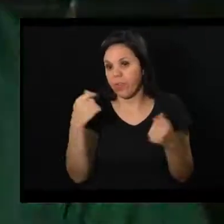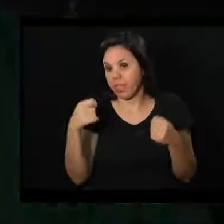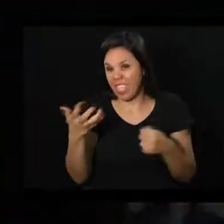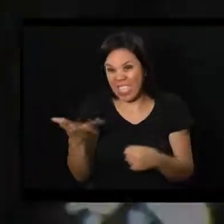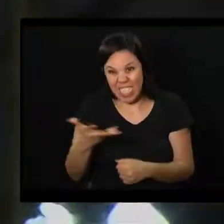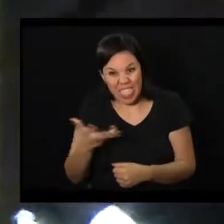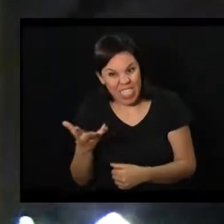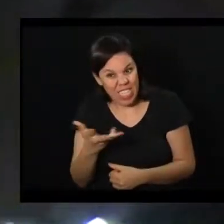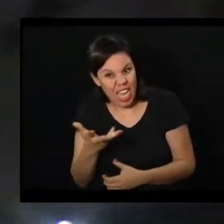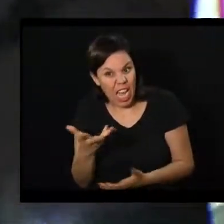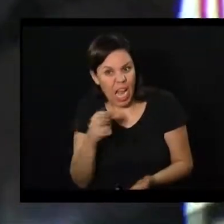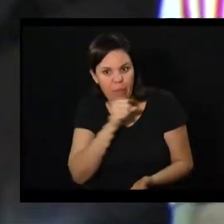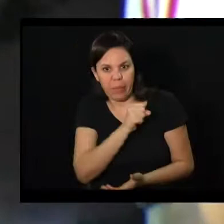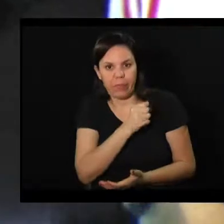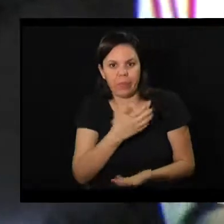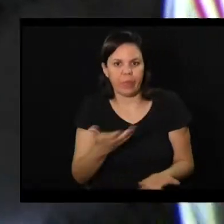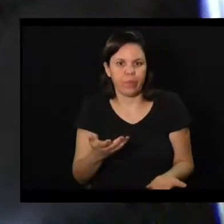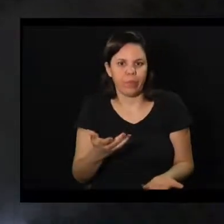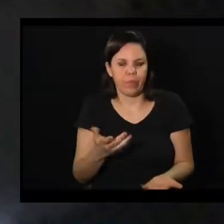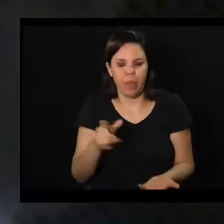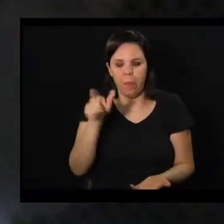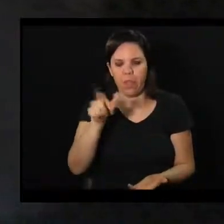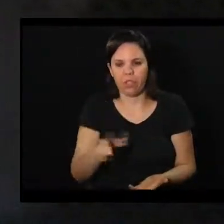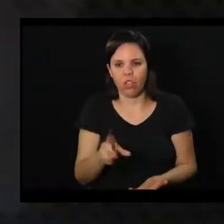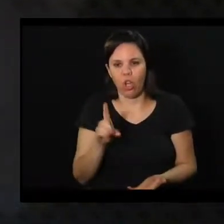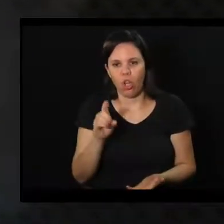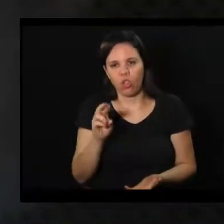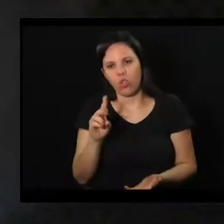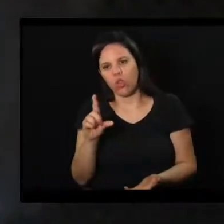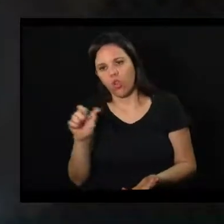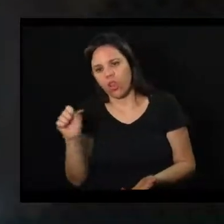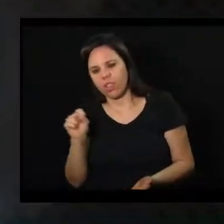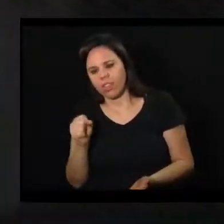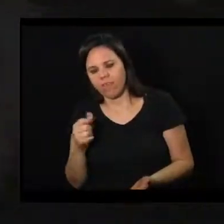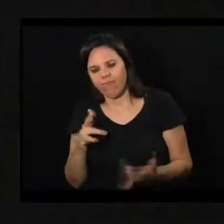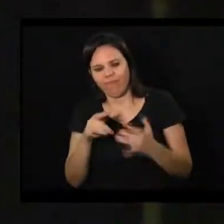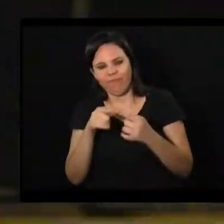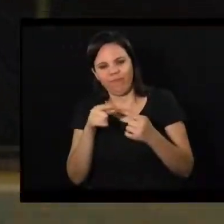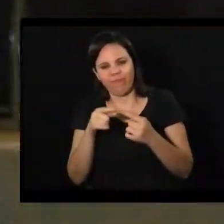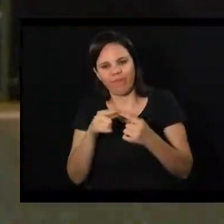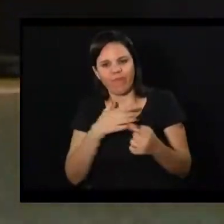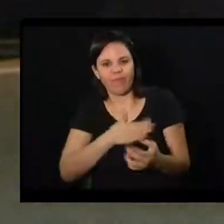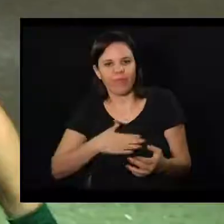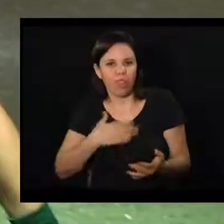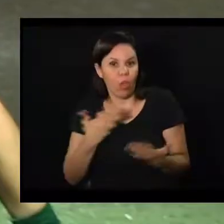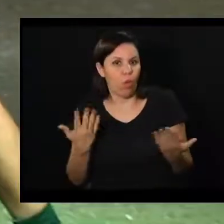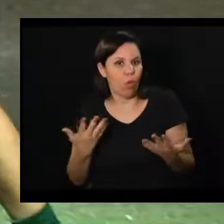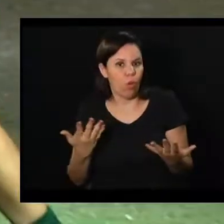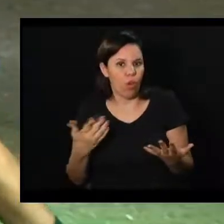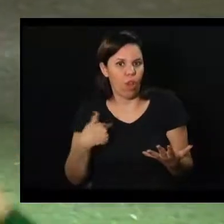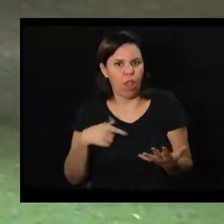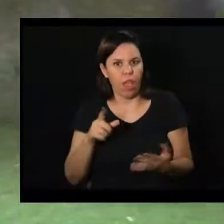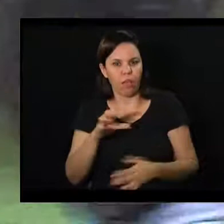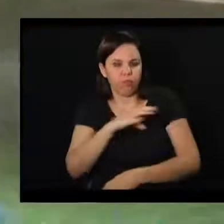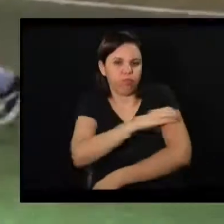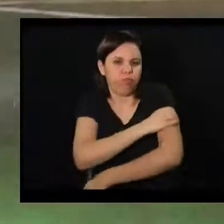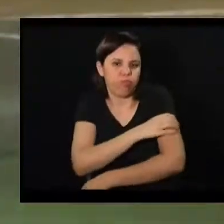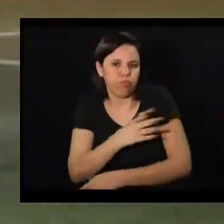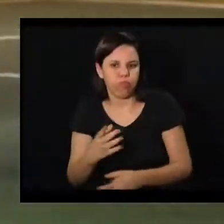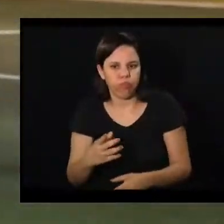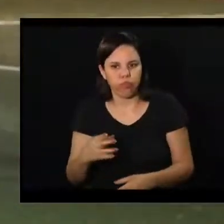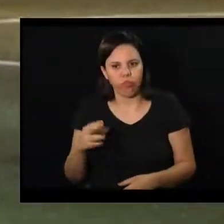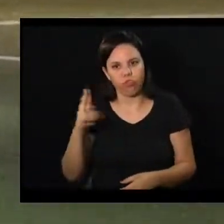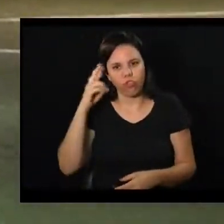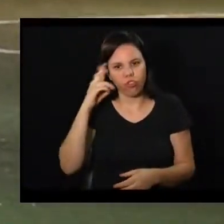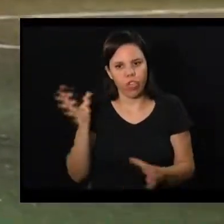veloz. Foi numa dessas que o Douglas se encontrou no esporte. Hoje é o quarterback e capitão da equipe, responsável